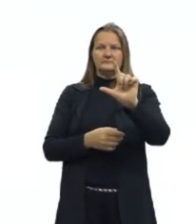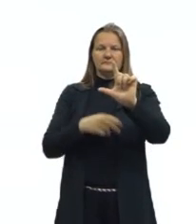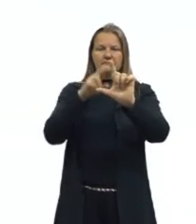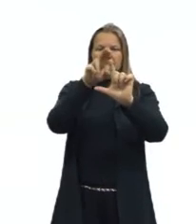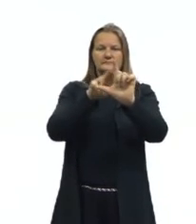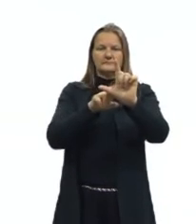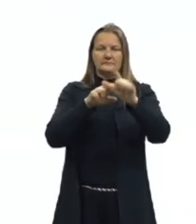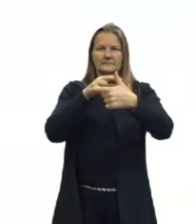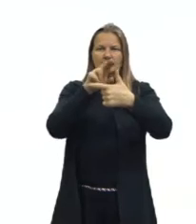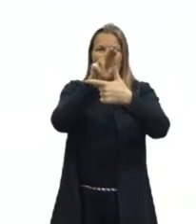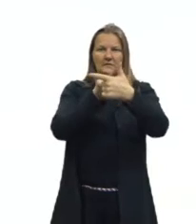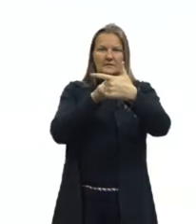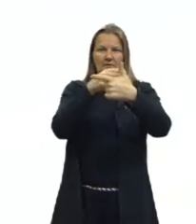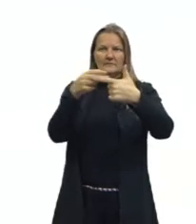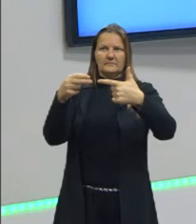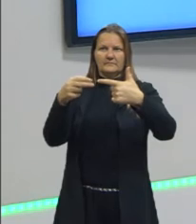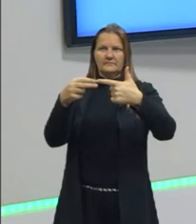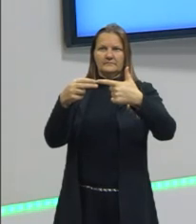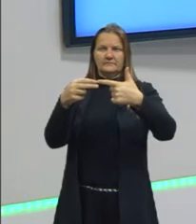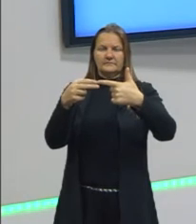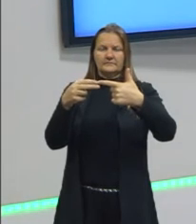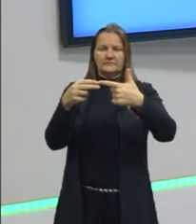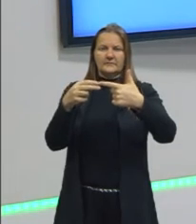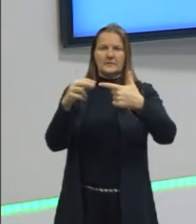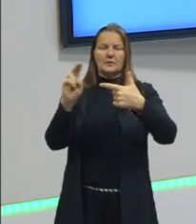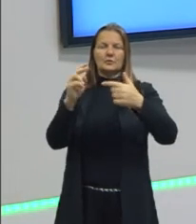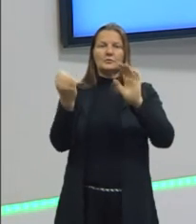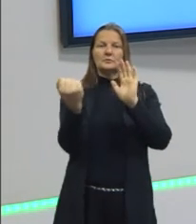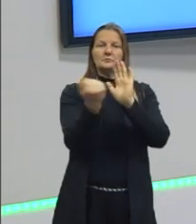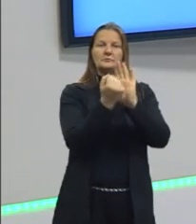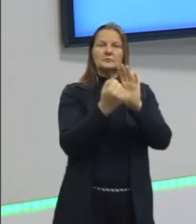ângulo de teta que é uma letra grega tá